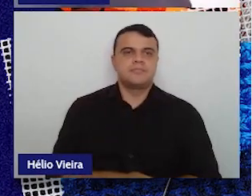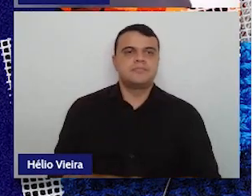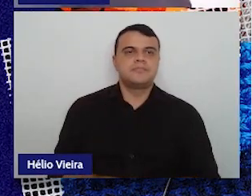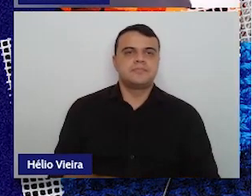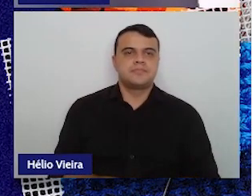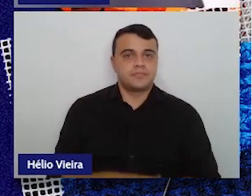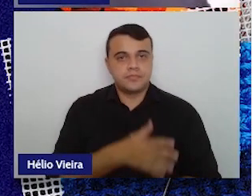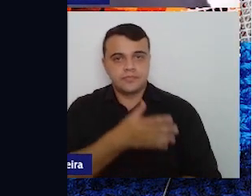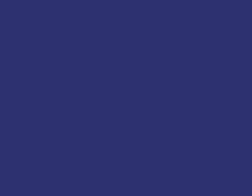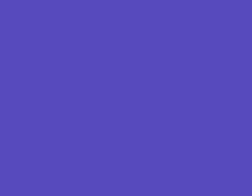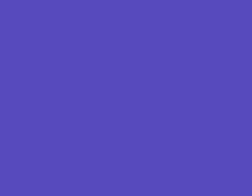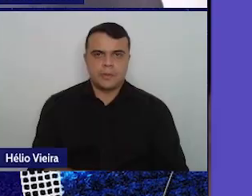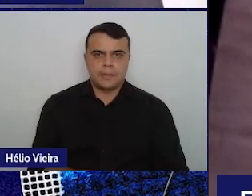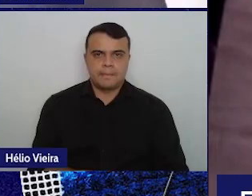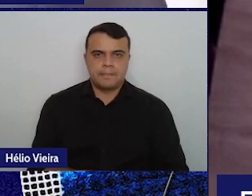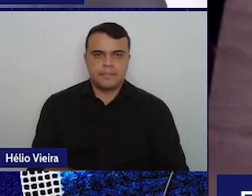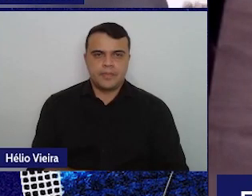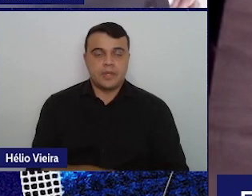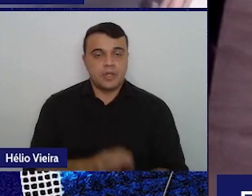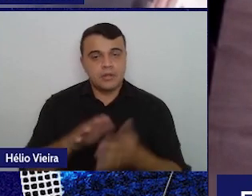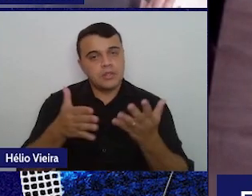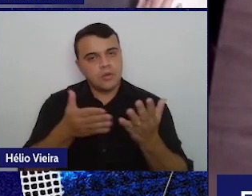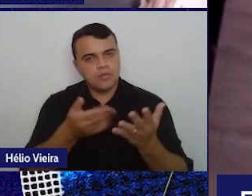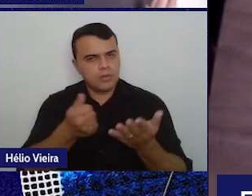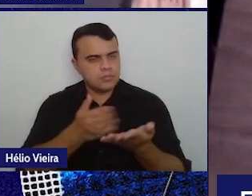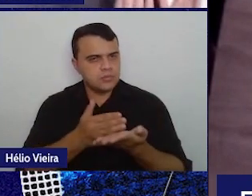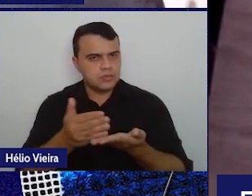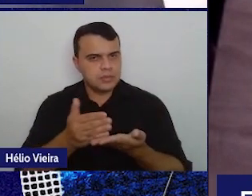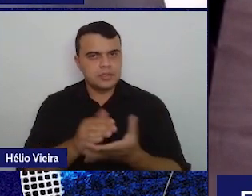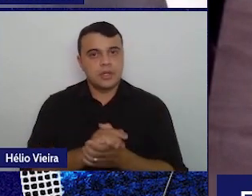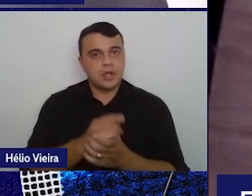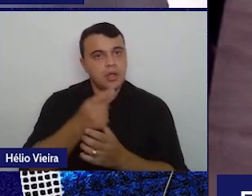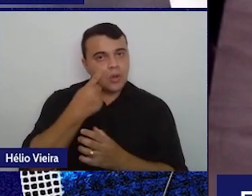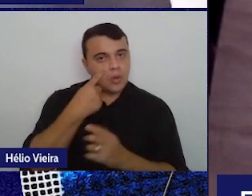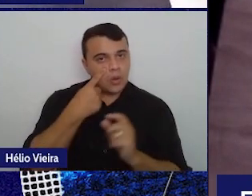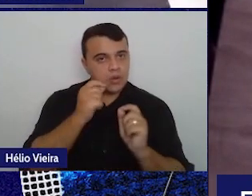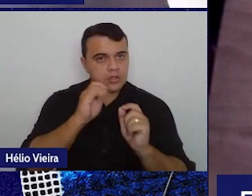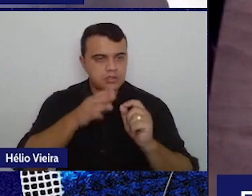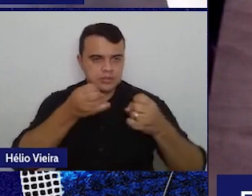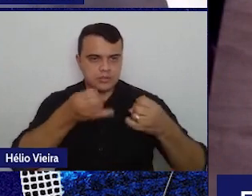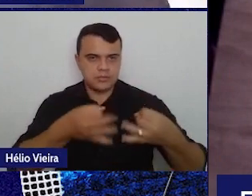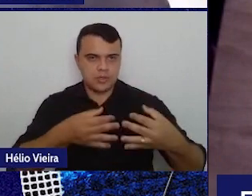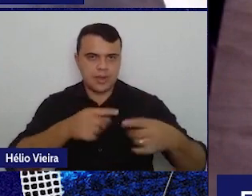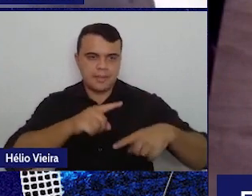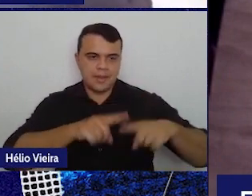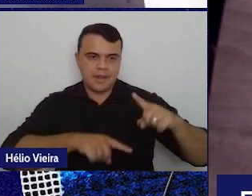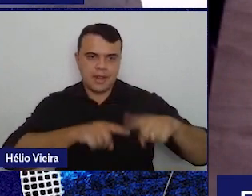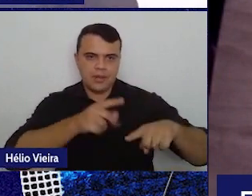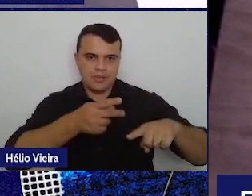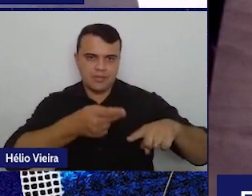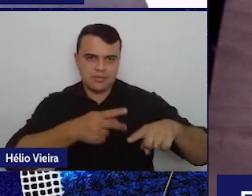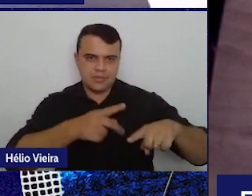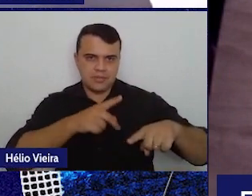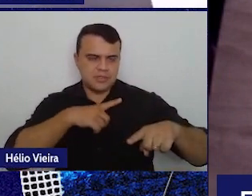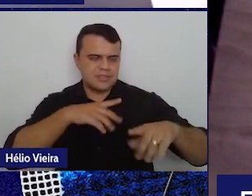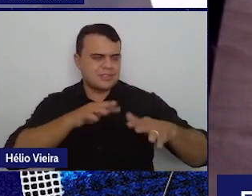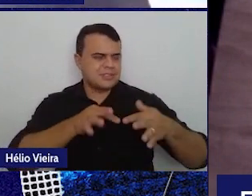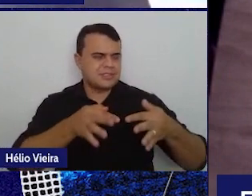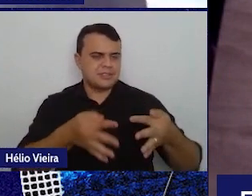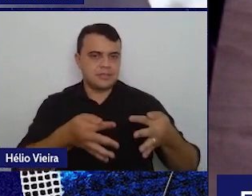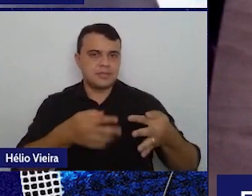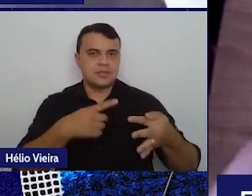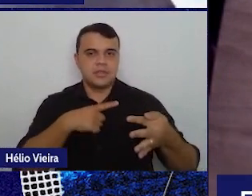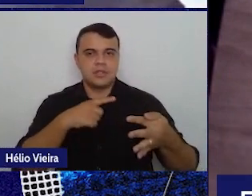Então, bora fazer. Bora começar, então. Ó, como eu disse, o material desse é muito simples, que